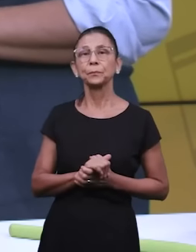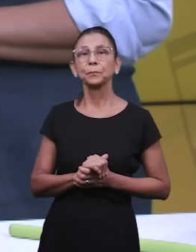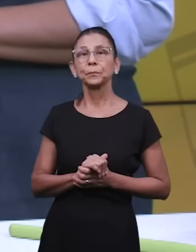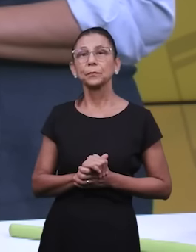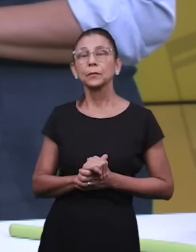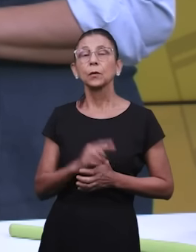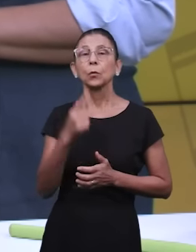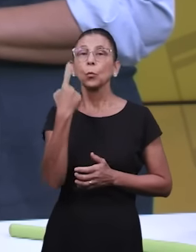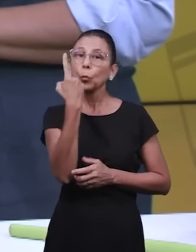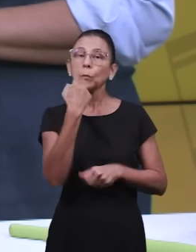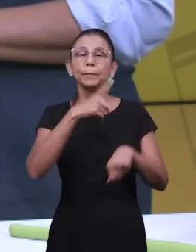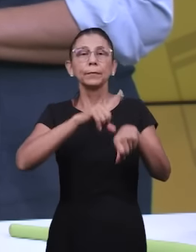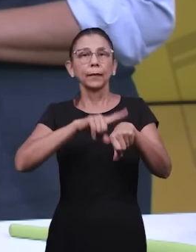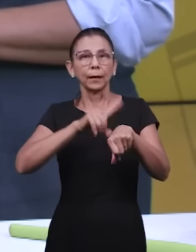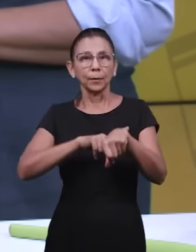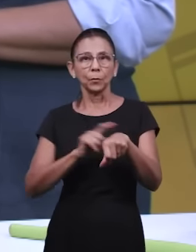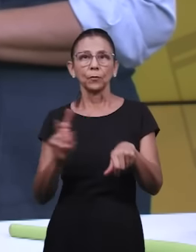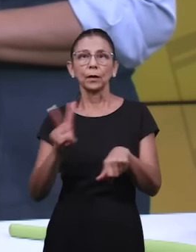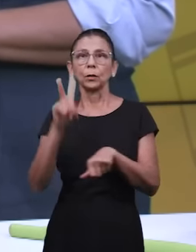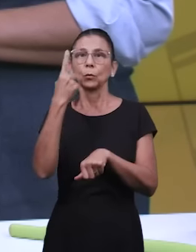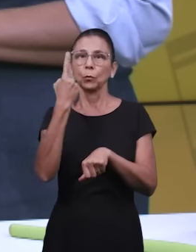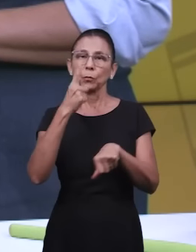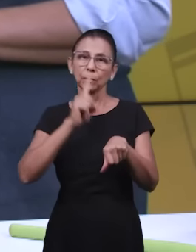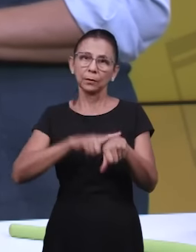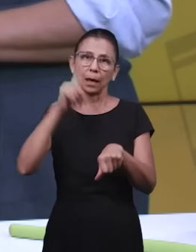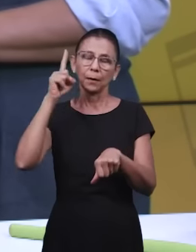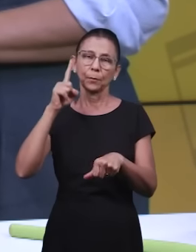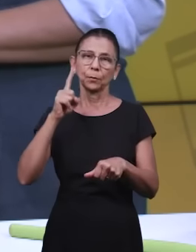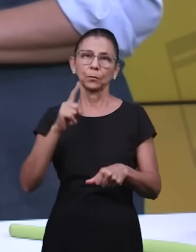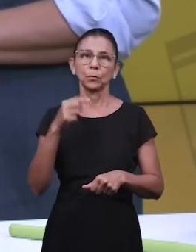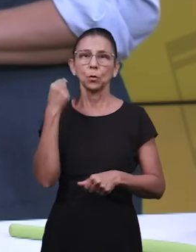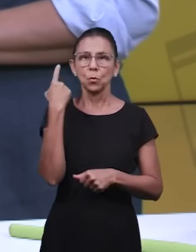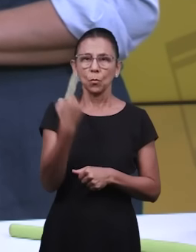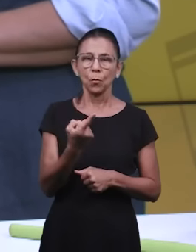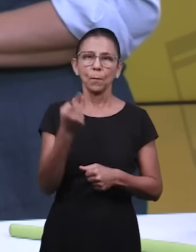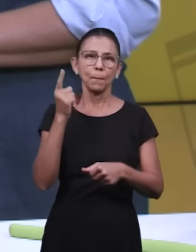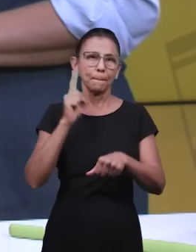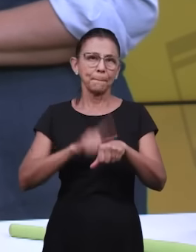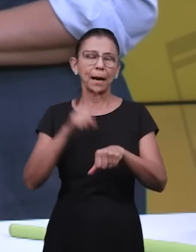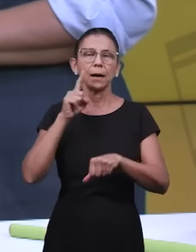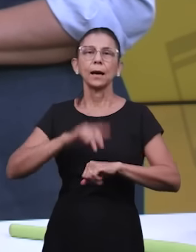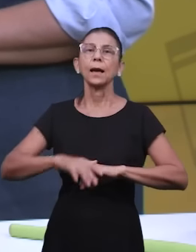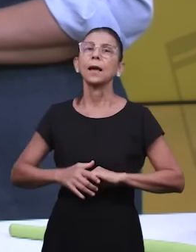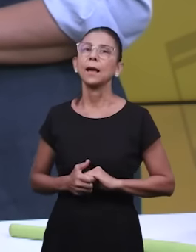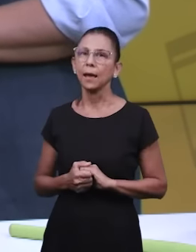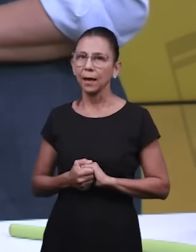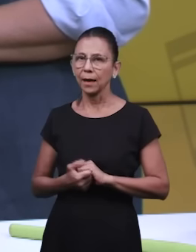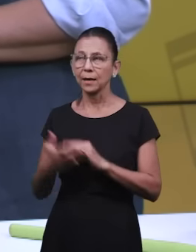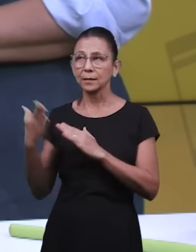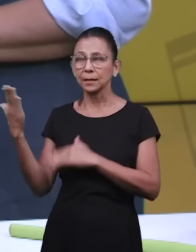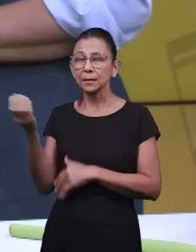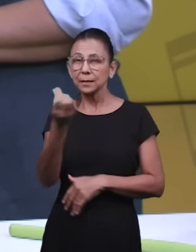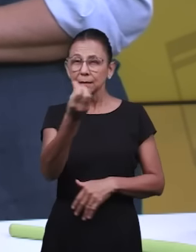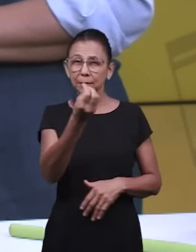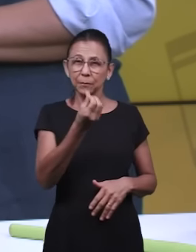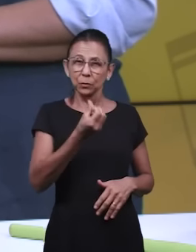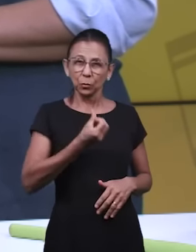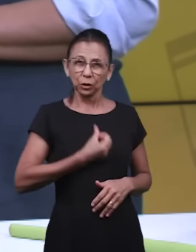valor, um tempo, uma batida. Esta é a figura semicolcheia, ela é